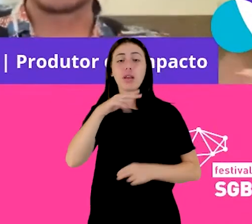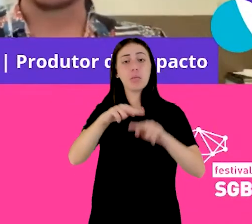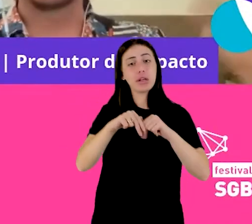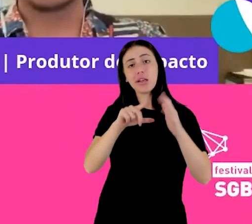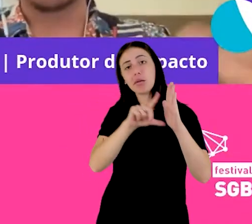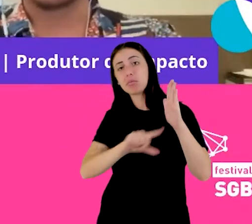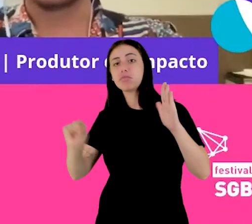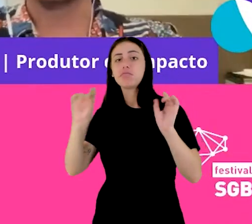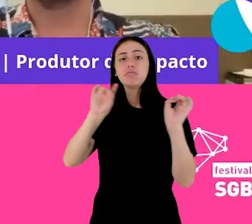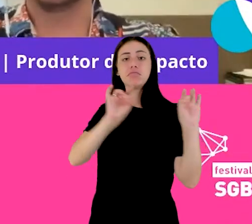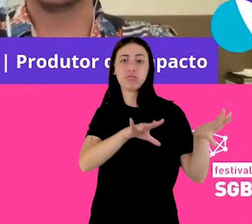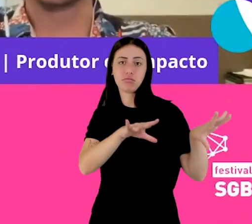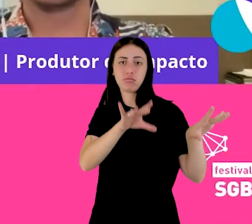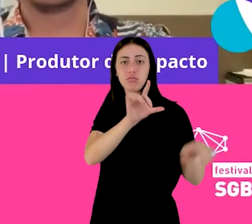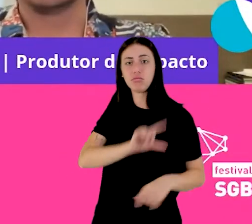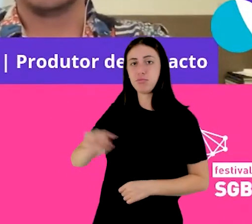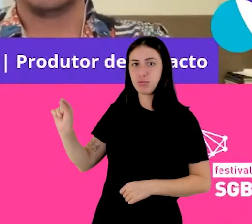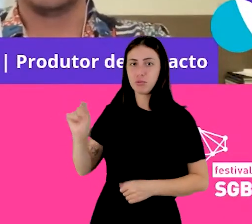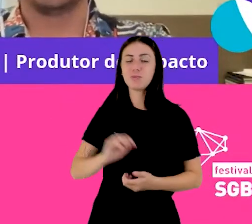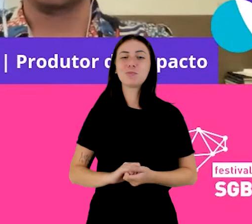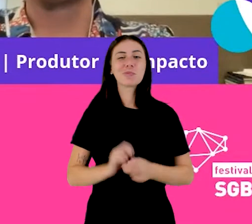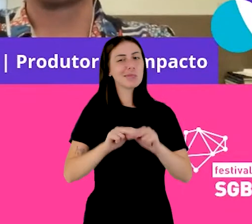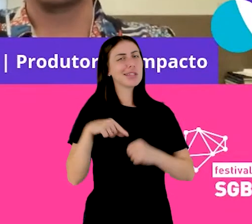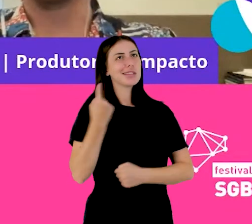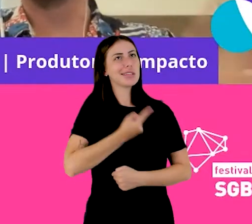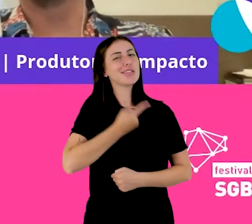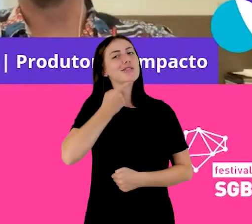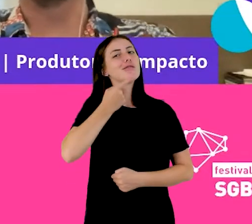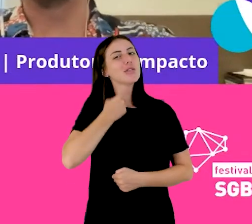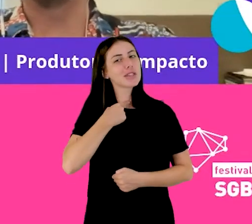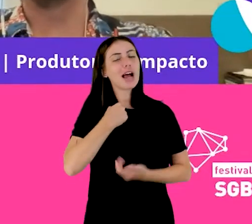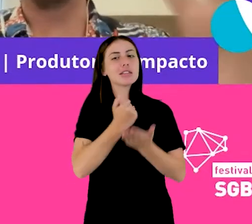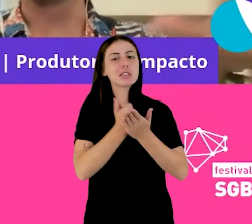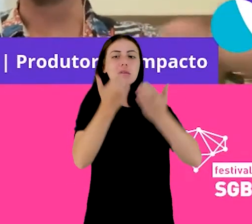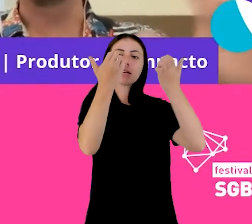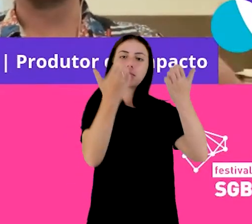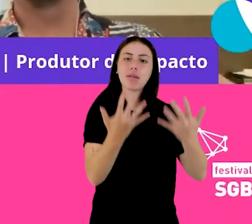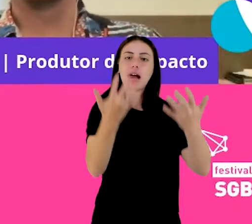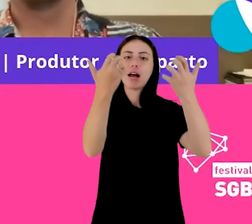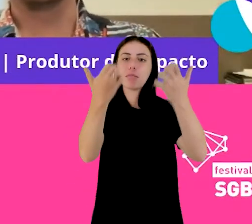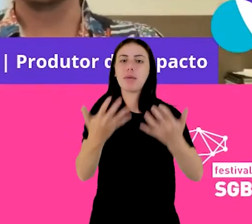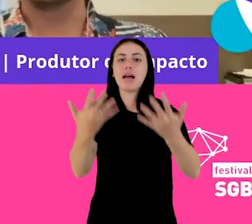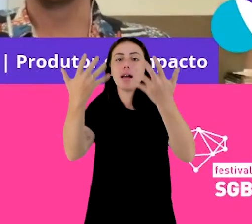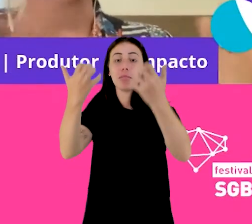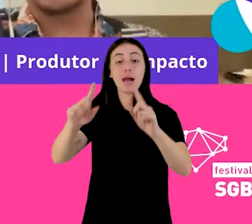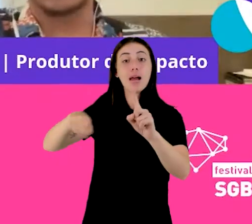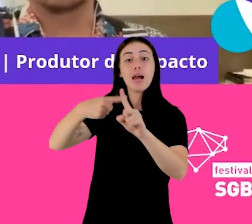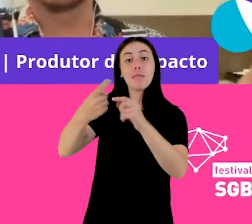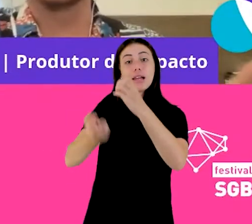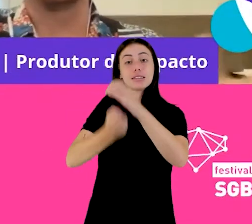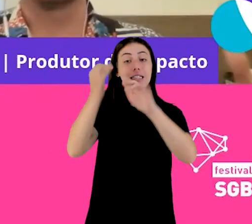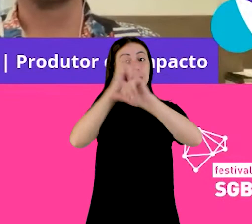a gente começou a construir a campanha em cima disso. Então, a gente tinha alguns objetivos, né? O primeiro era estimular